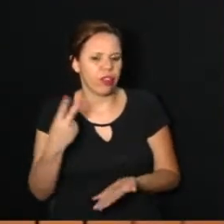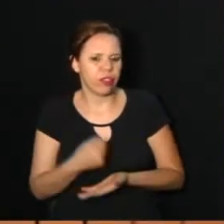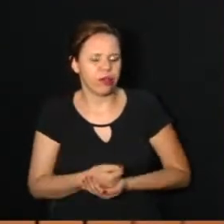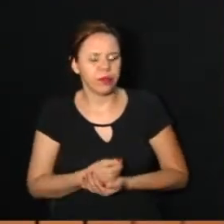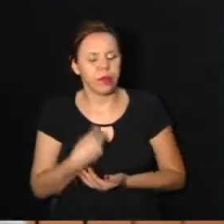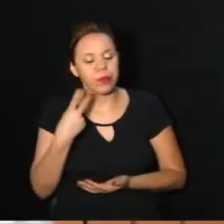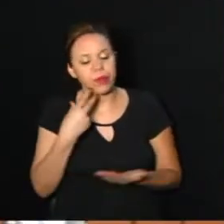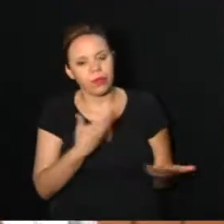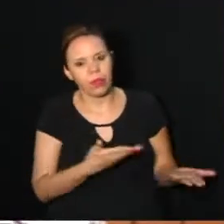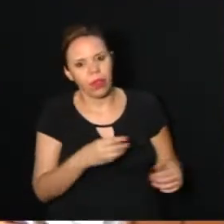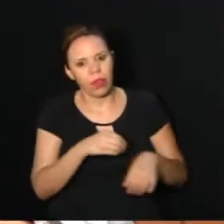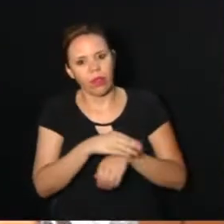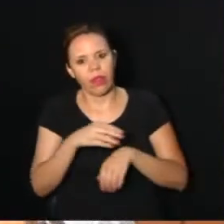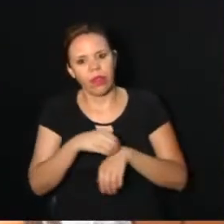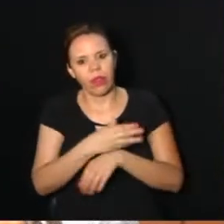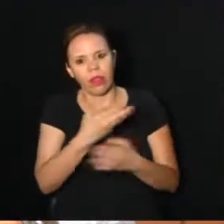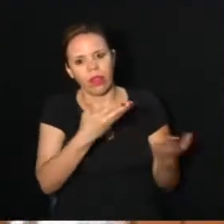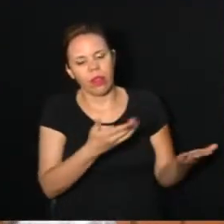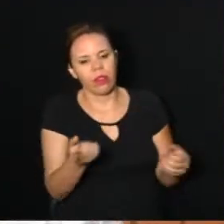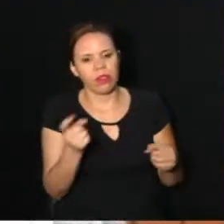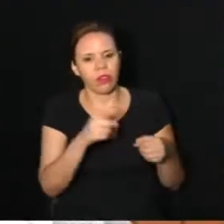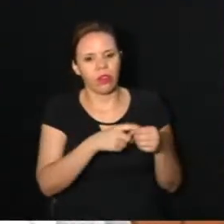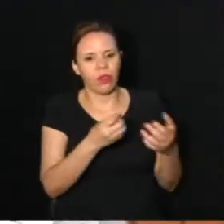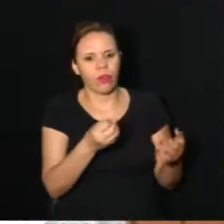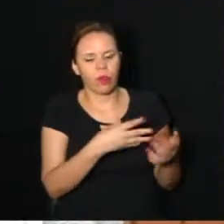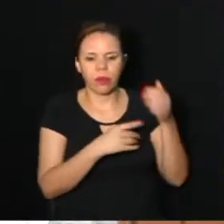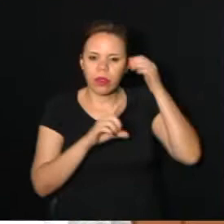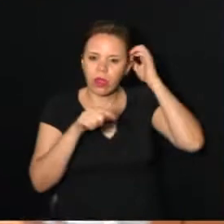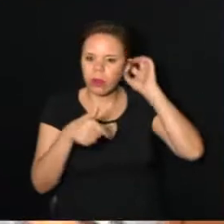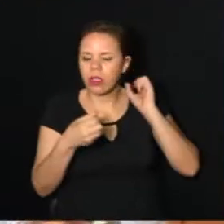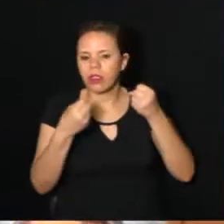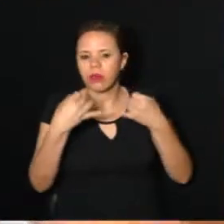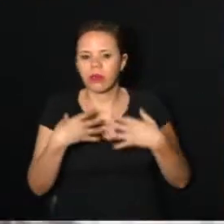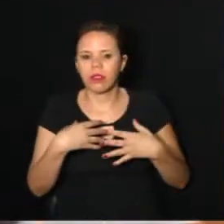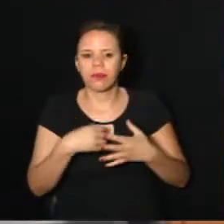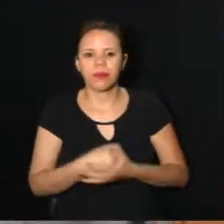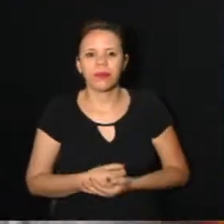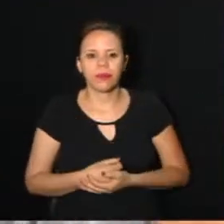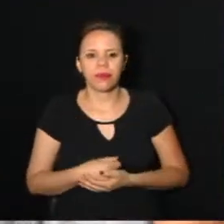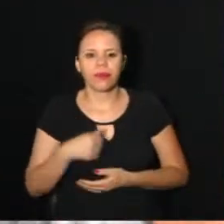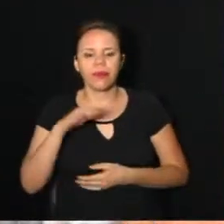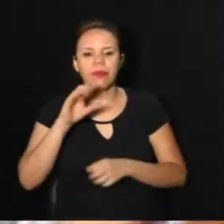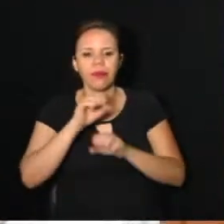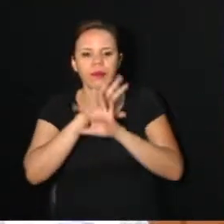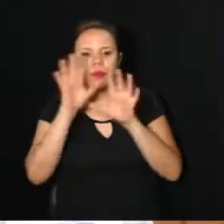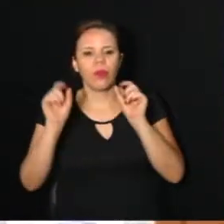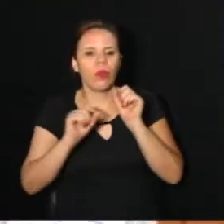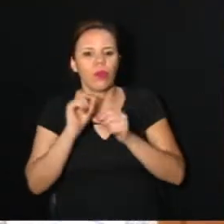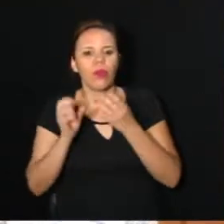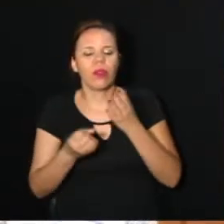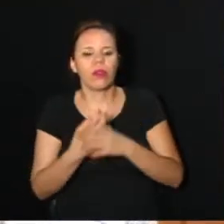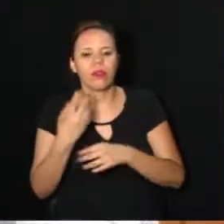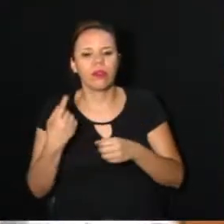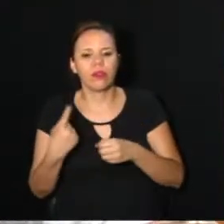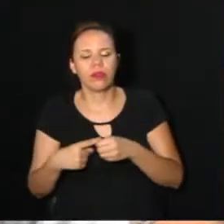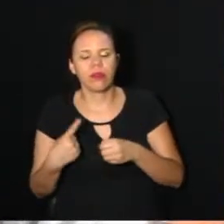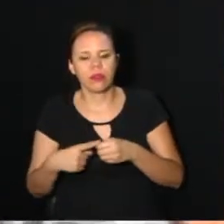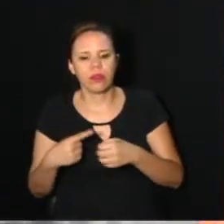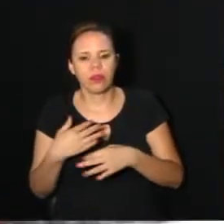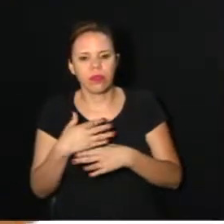vereador, eu vou passar a palavra para você novamente, para que depois a gente explique mais claramente o que o município